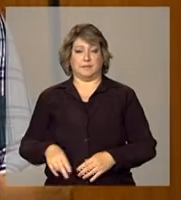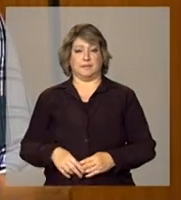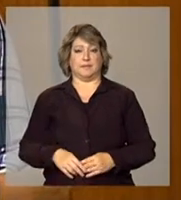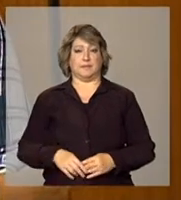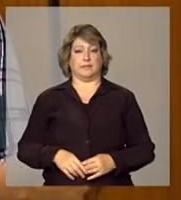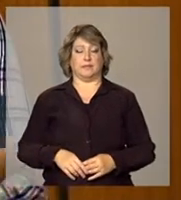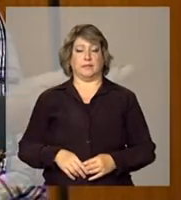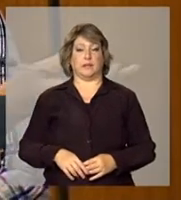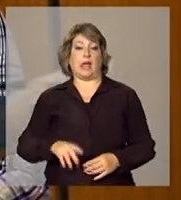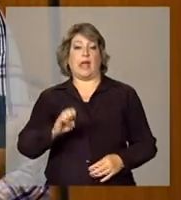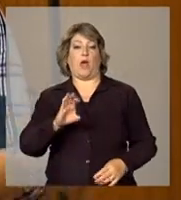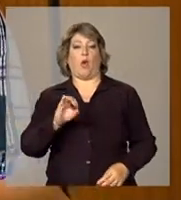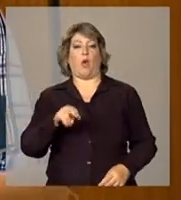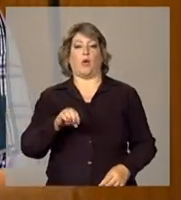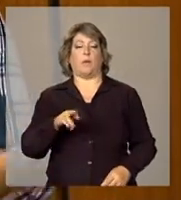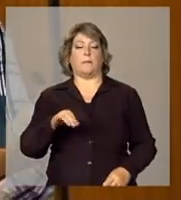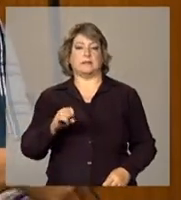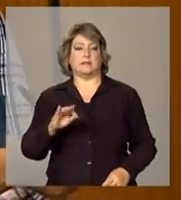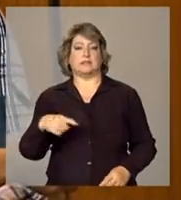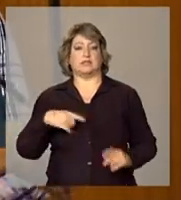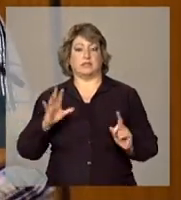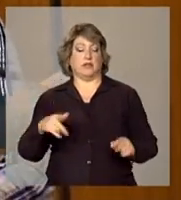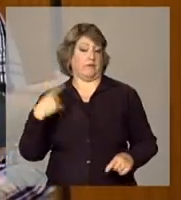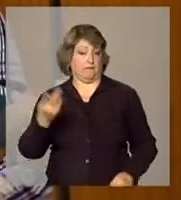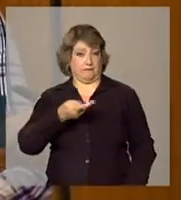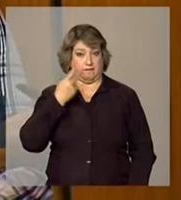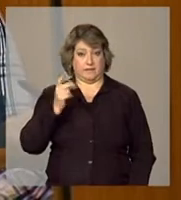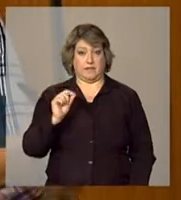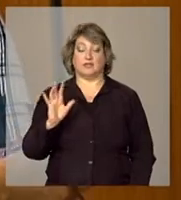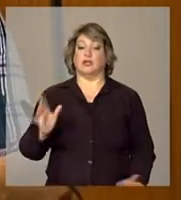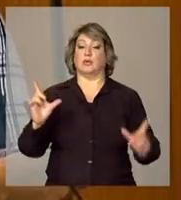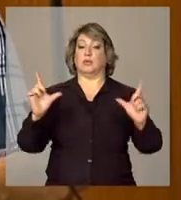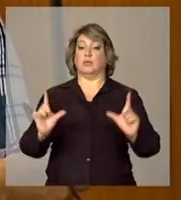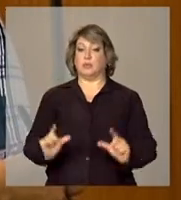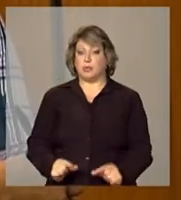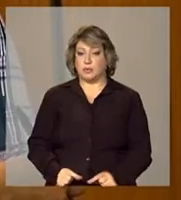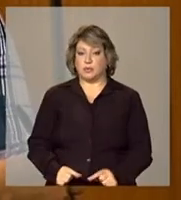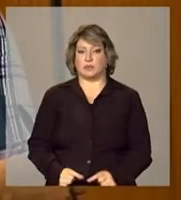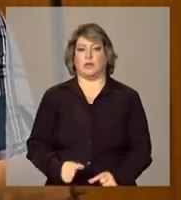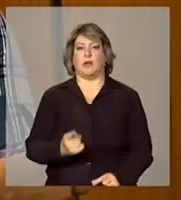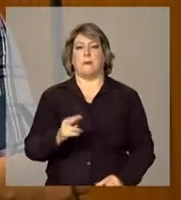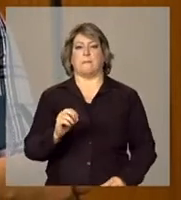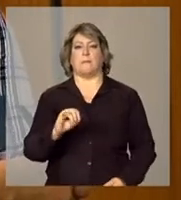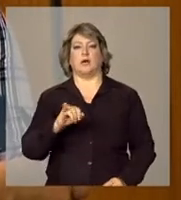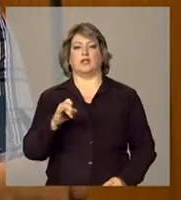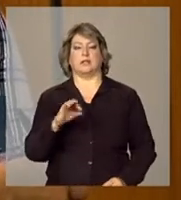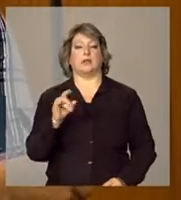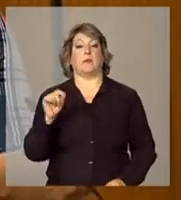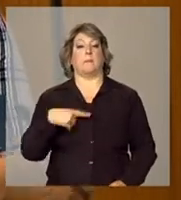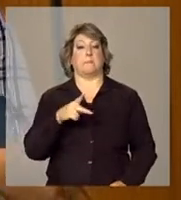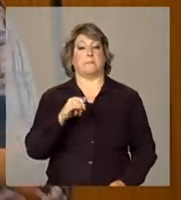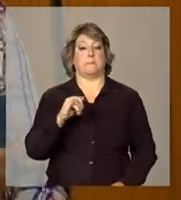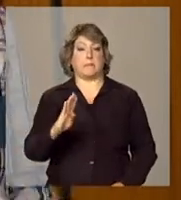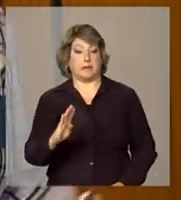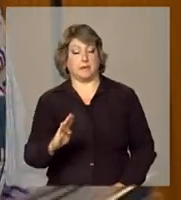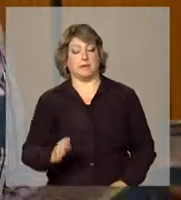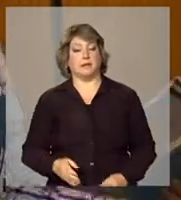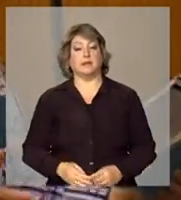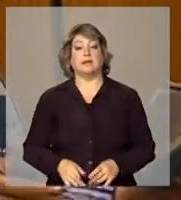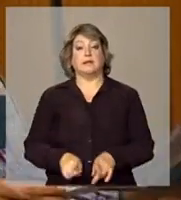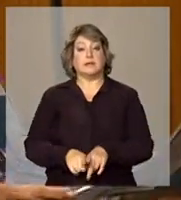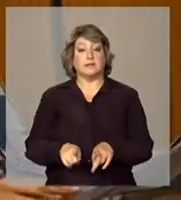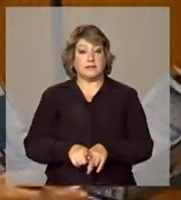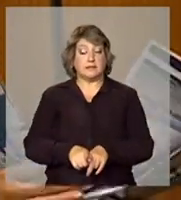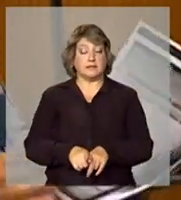os economistas de acordo com Fox já reduz já reduziram novamente a projeção aí de PIB e